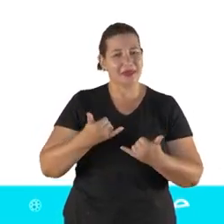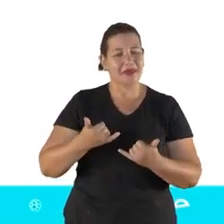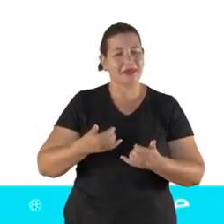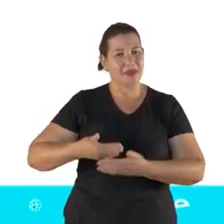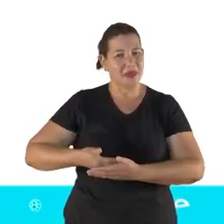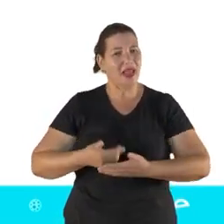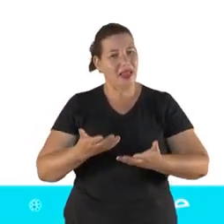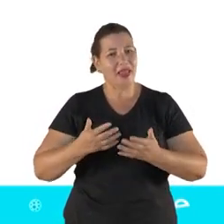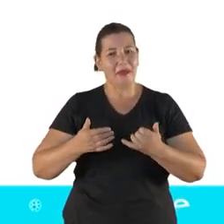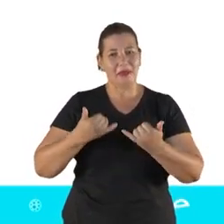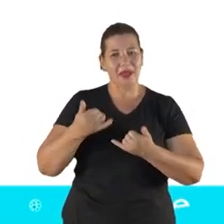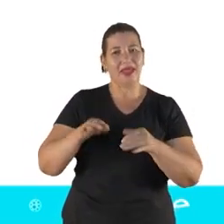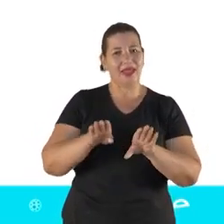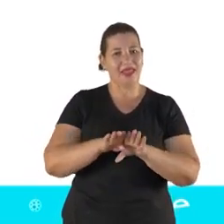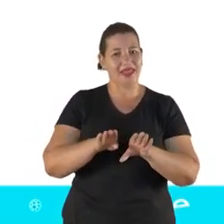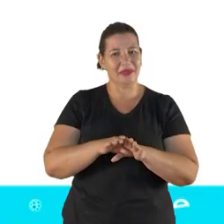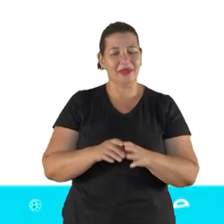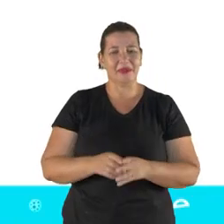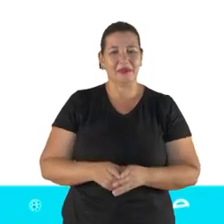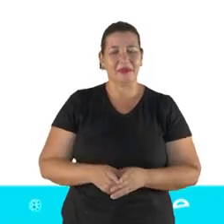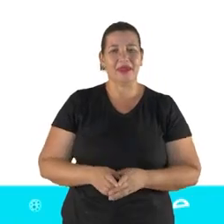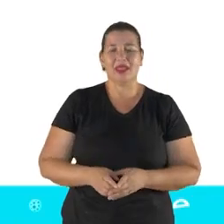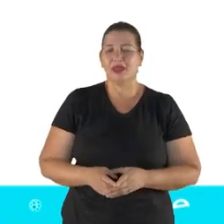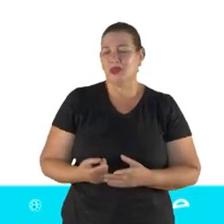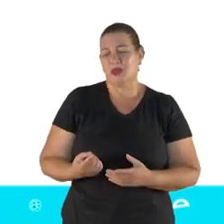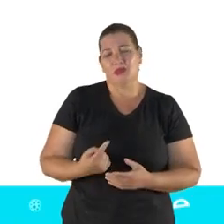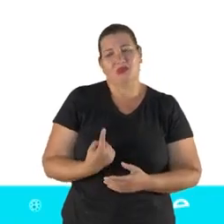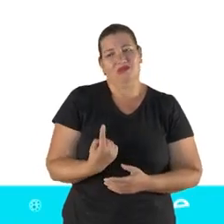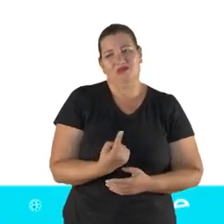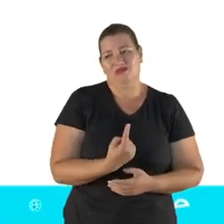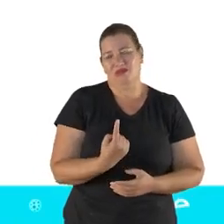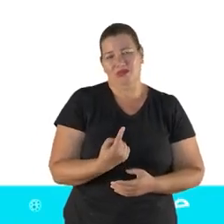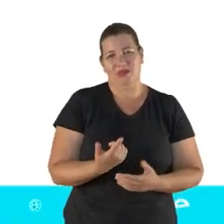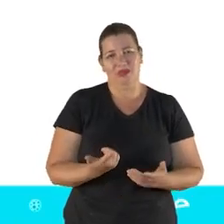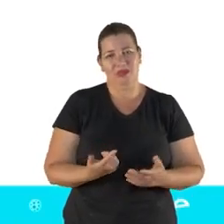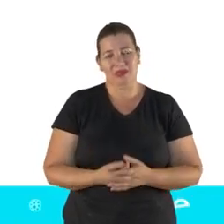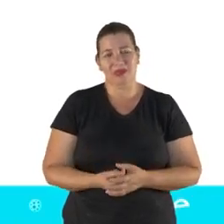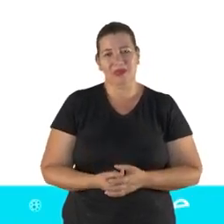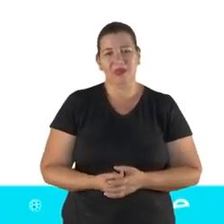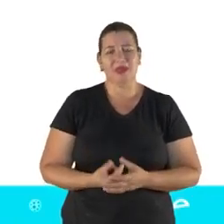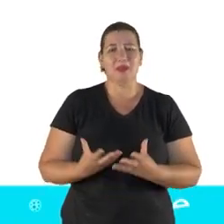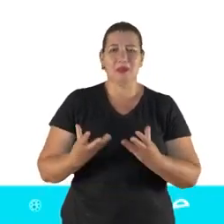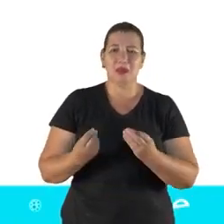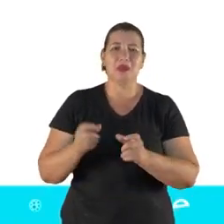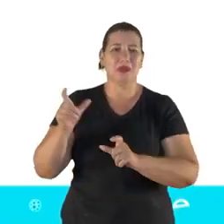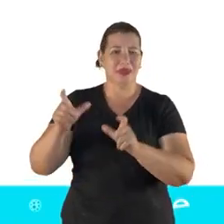para brincar? As bonecas eram únicas e